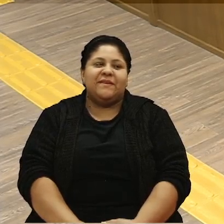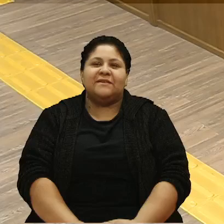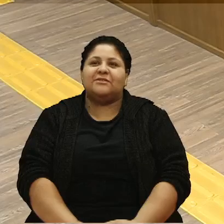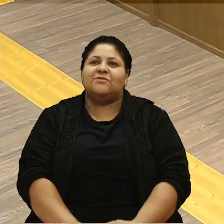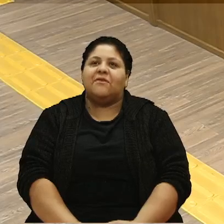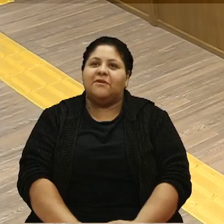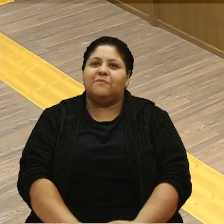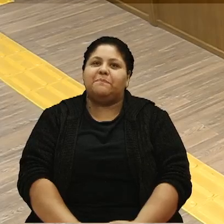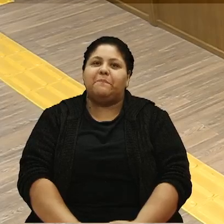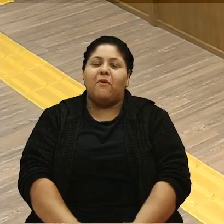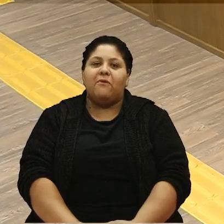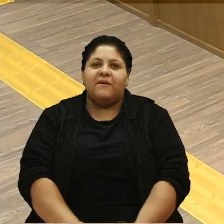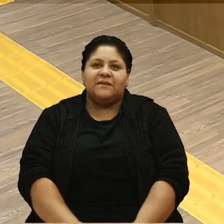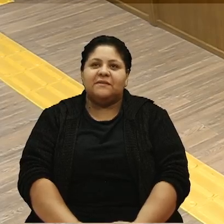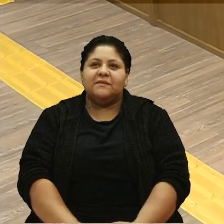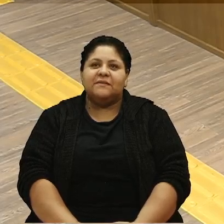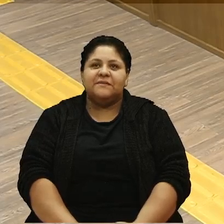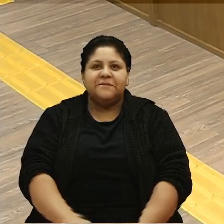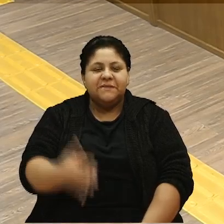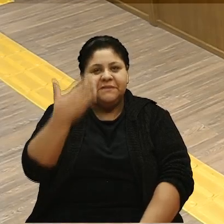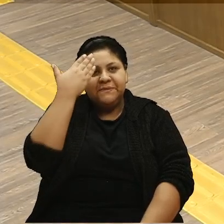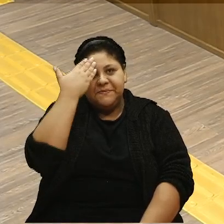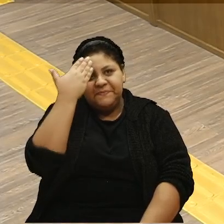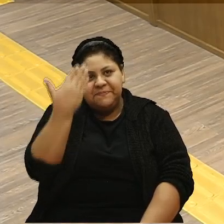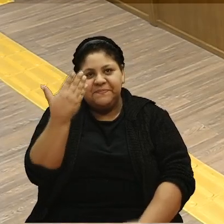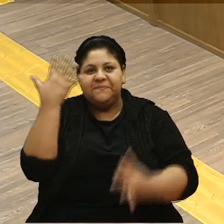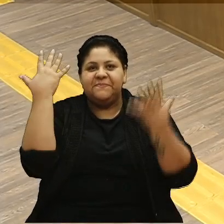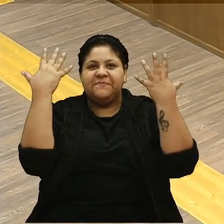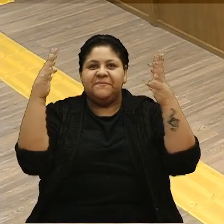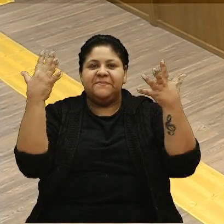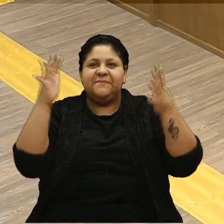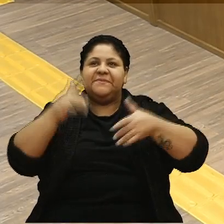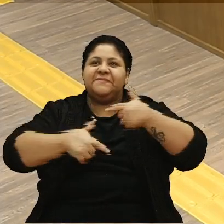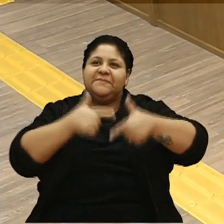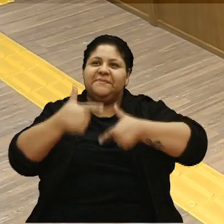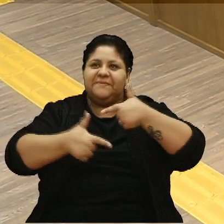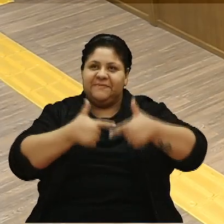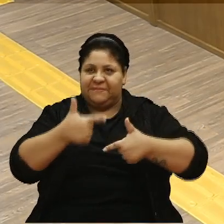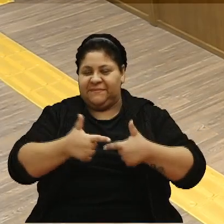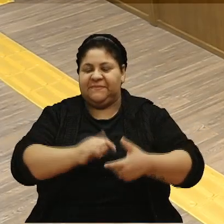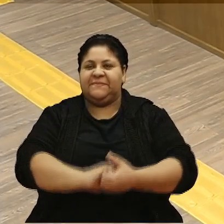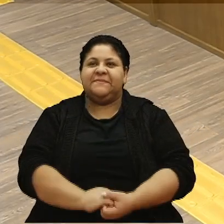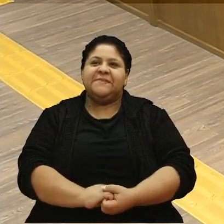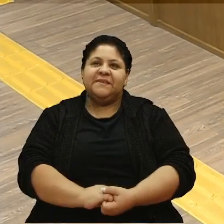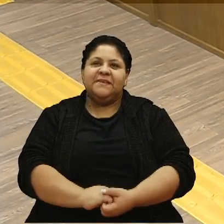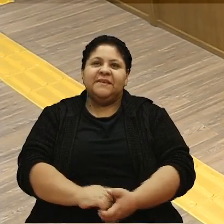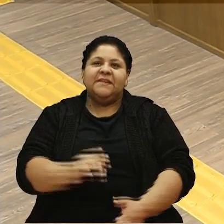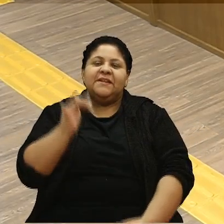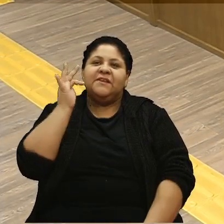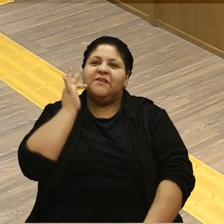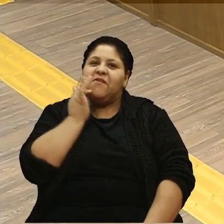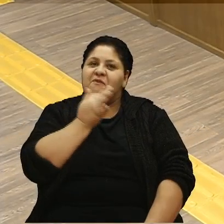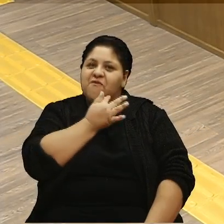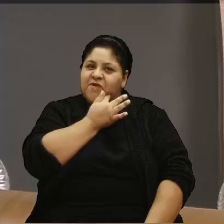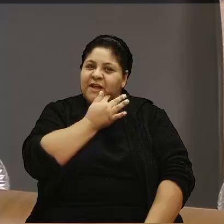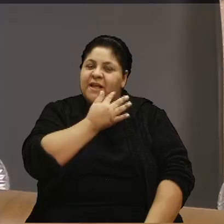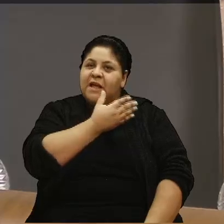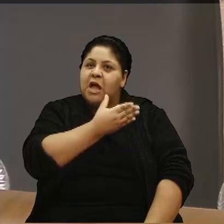Obrigado, parabéns pelo trabalho. Forqueta sempre